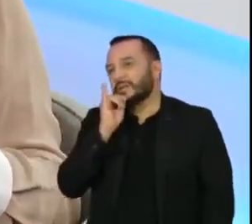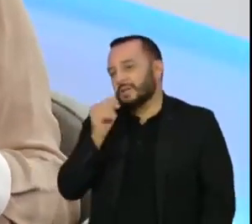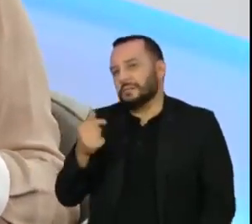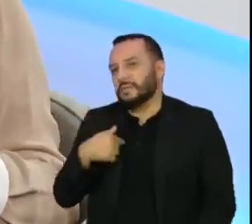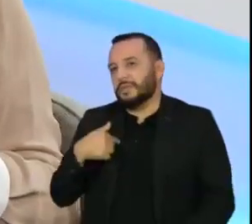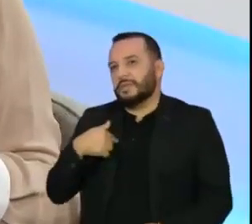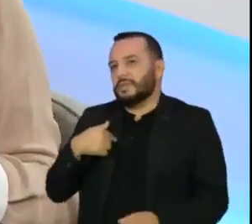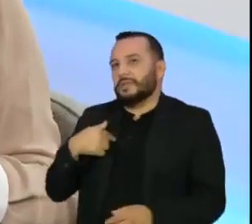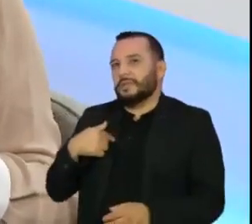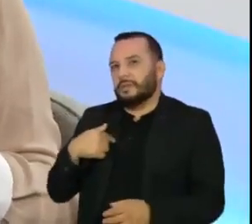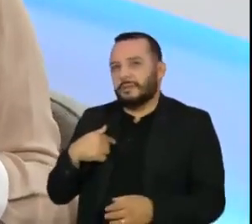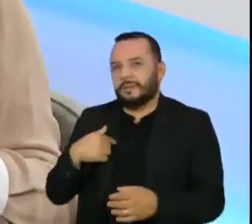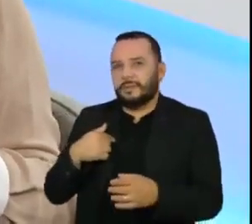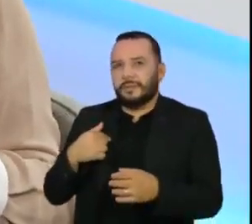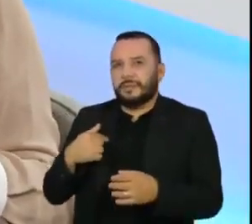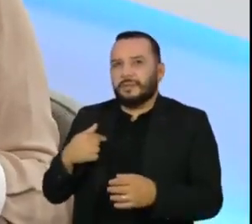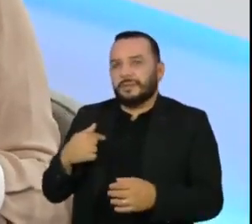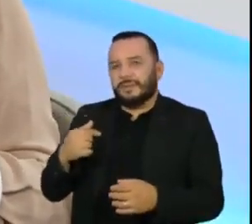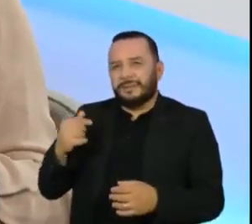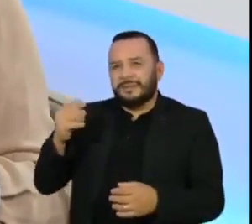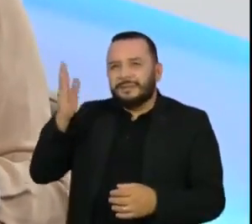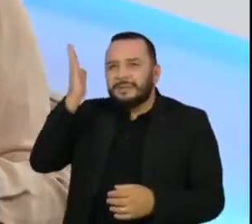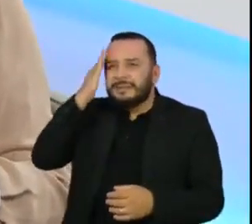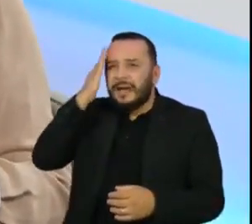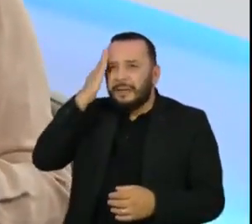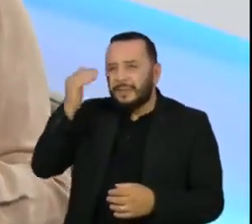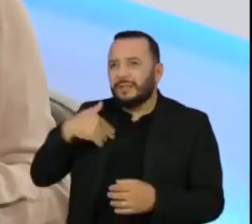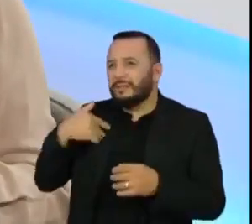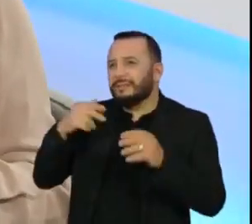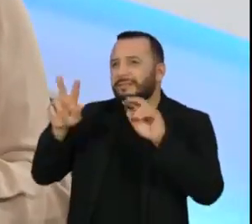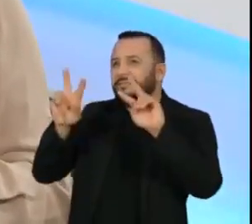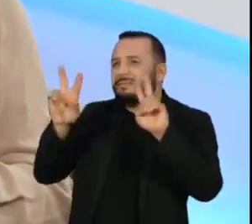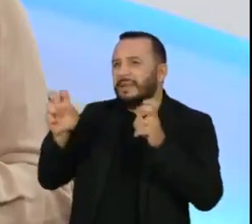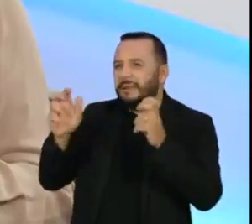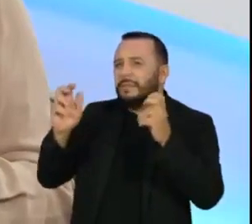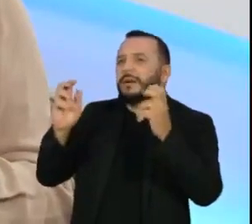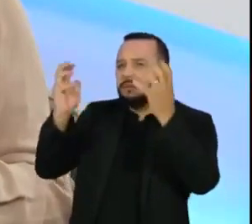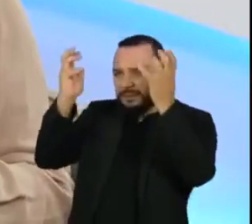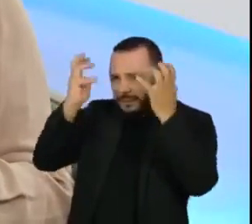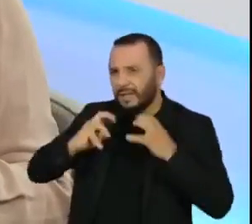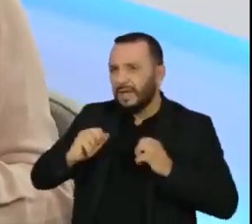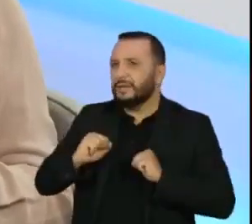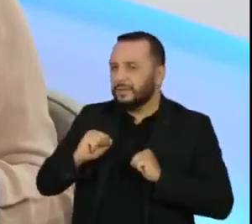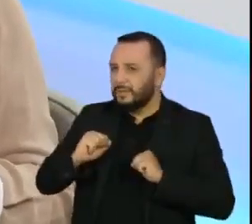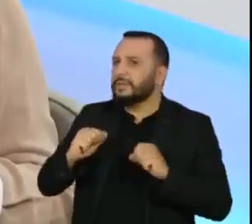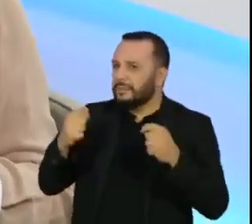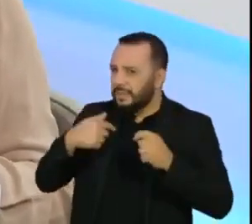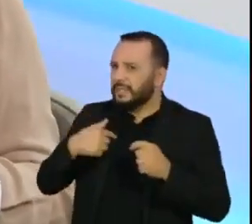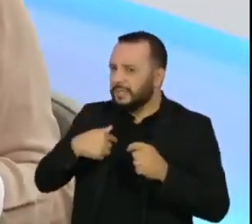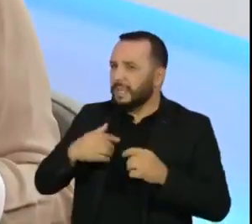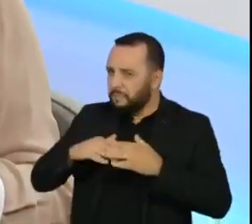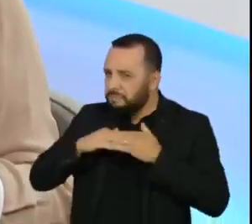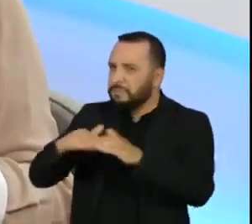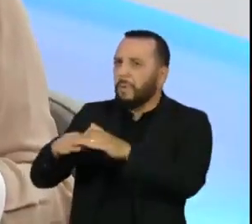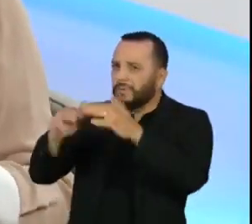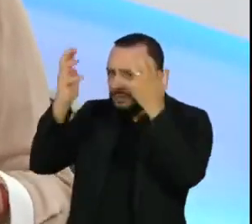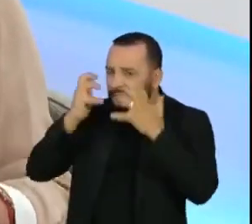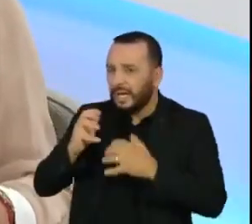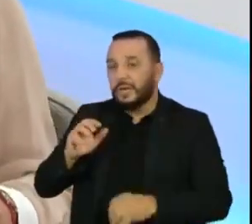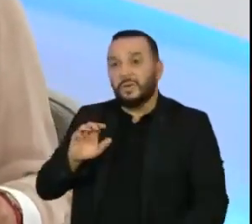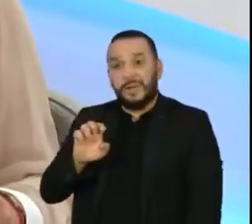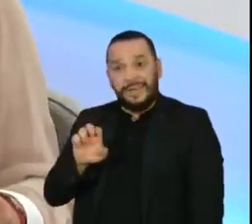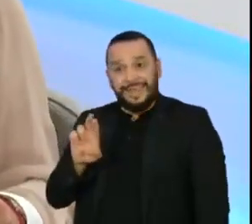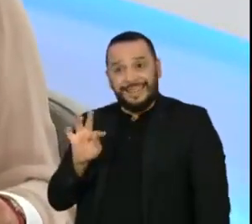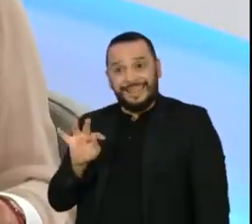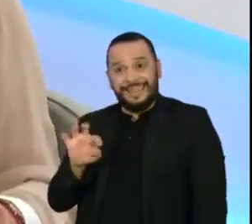ninguém faz questão de honra com com coisa séria mas precisamos tratar as coisas sérias com seriedade então o